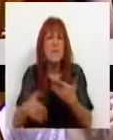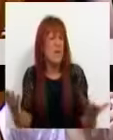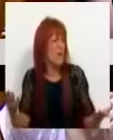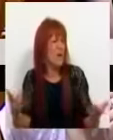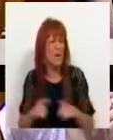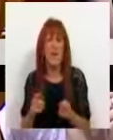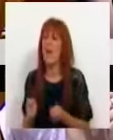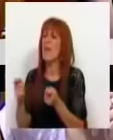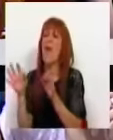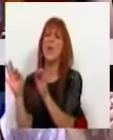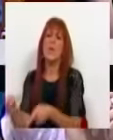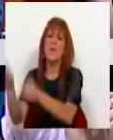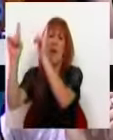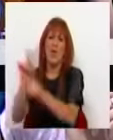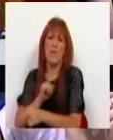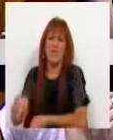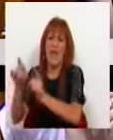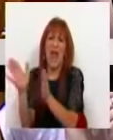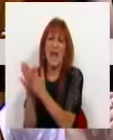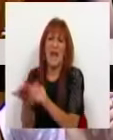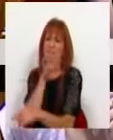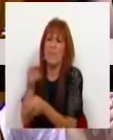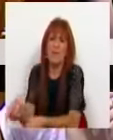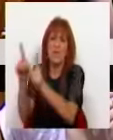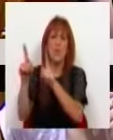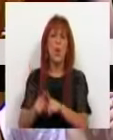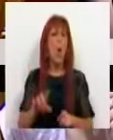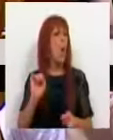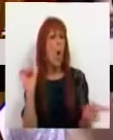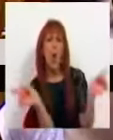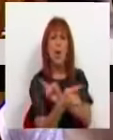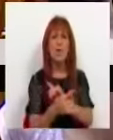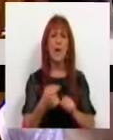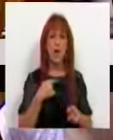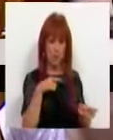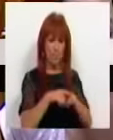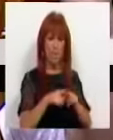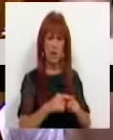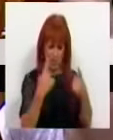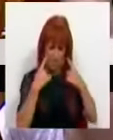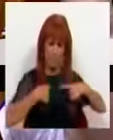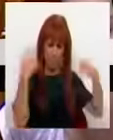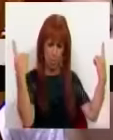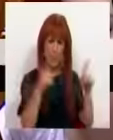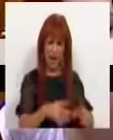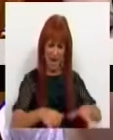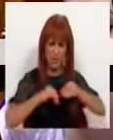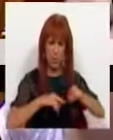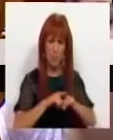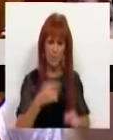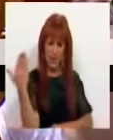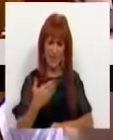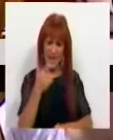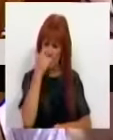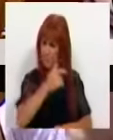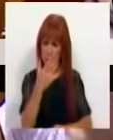deficiência e entrega os seus cuidados aos privados, à igreja e às famílias, ou se, pelo contrário, temos políticas públicas que assumem que os